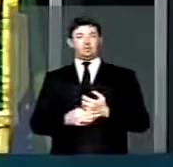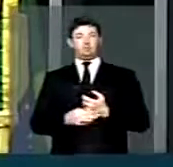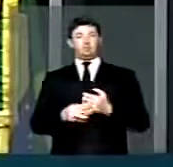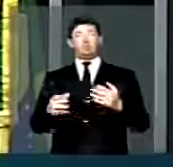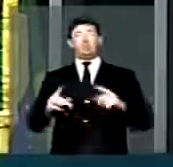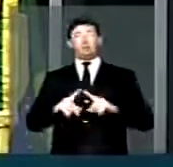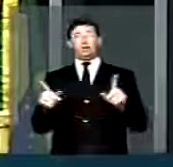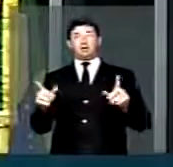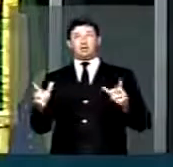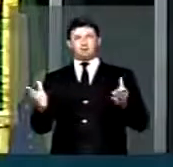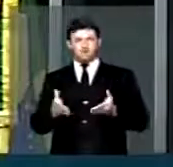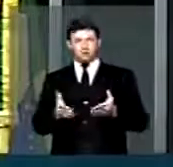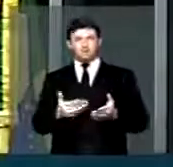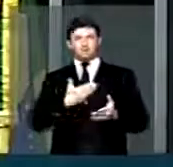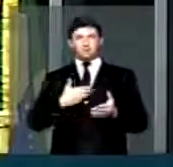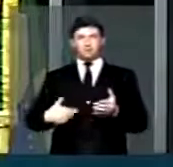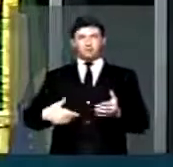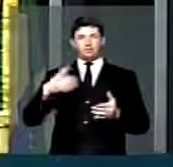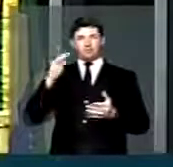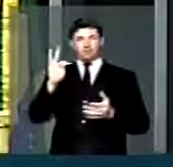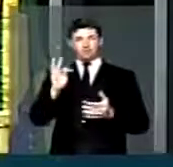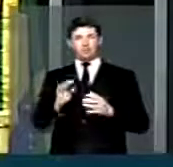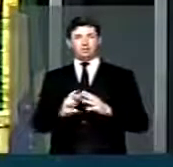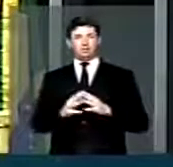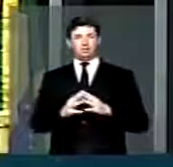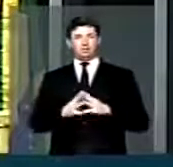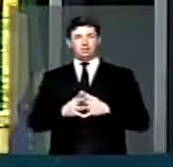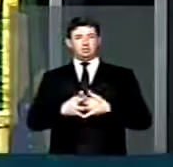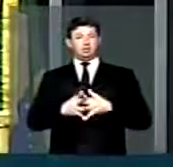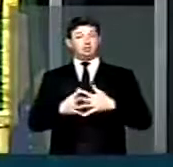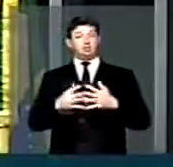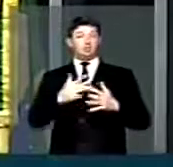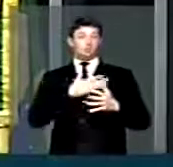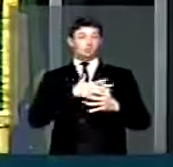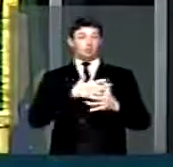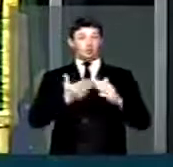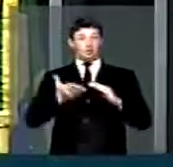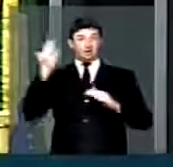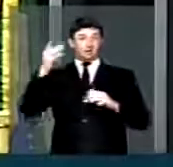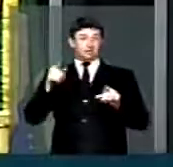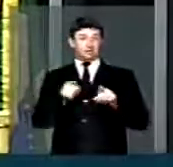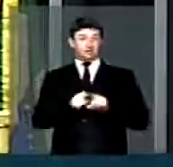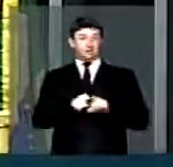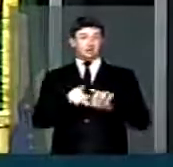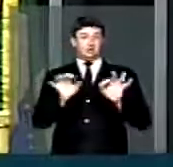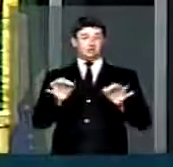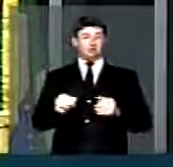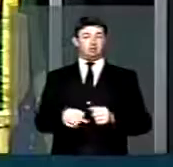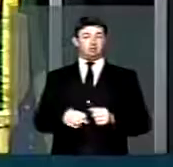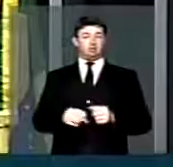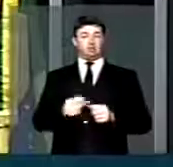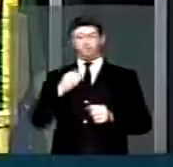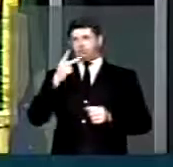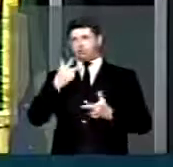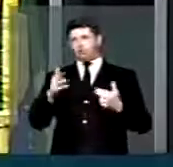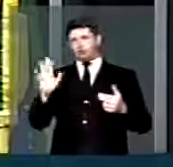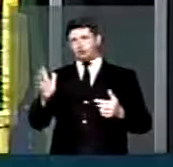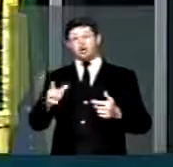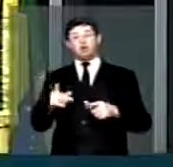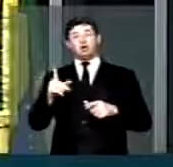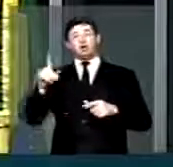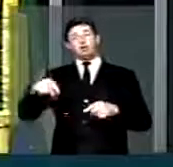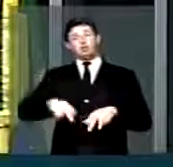Agora, o governo do PT, sobre o Lula, cresceu também por causa, é uma coisa que eu já falei aqui, por